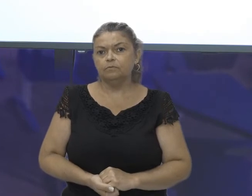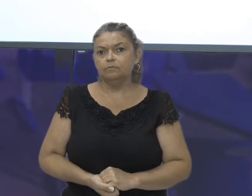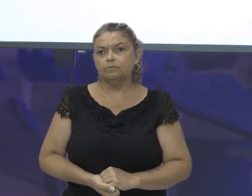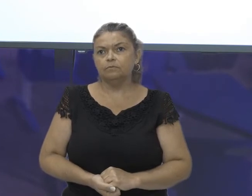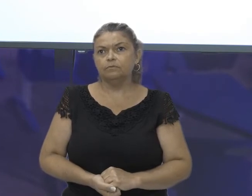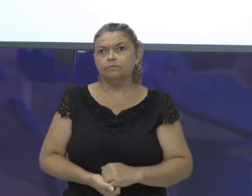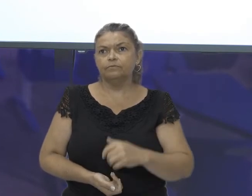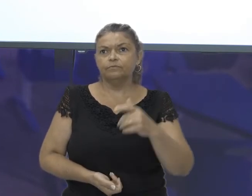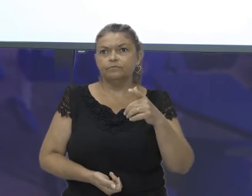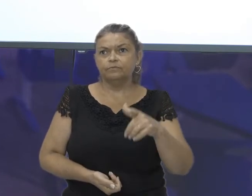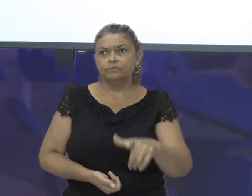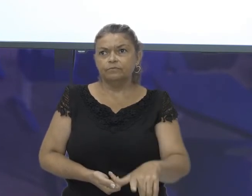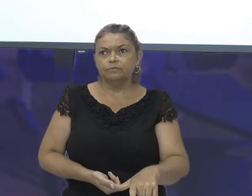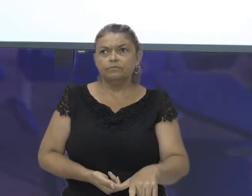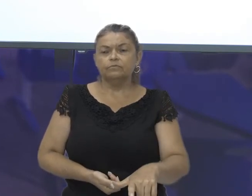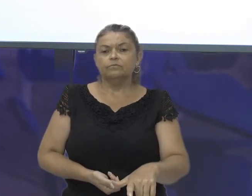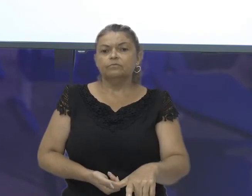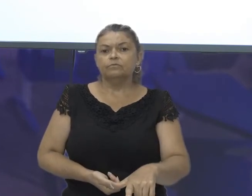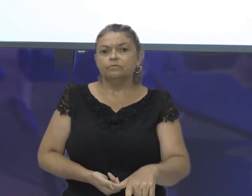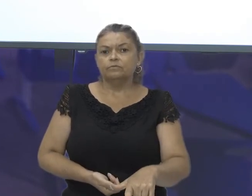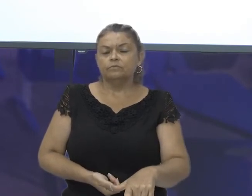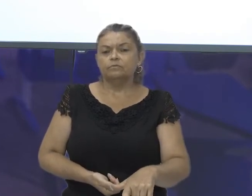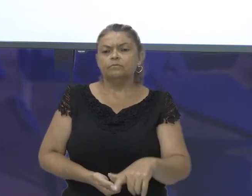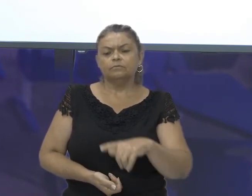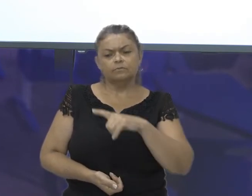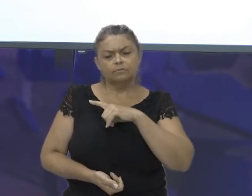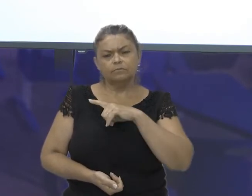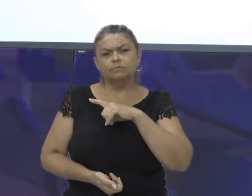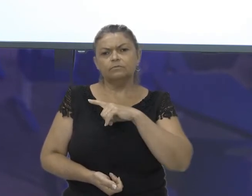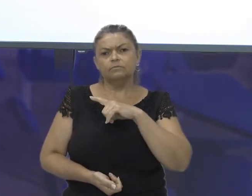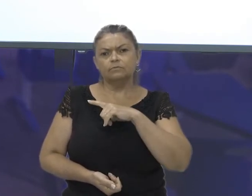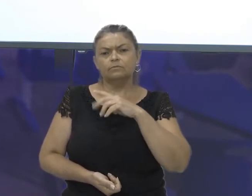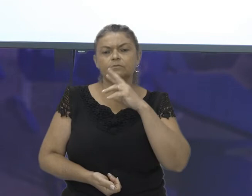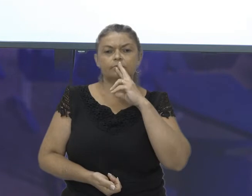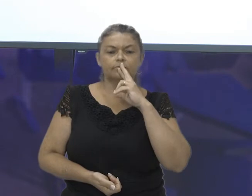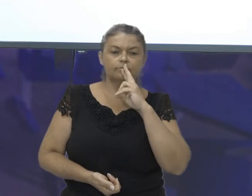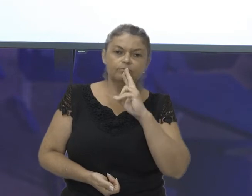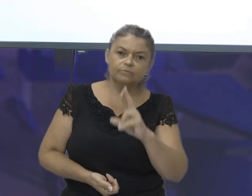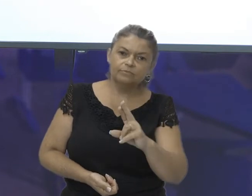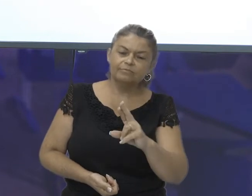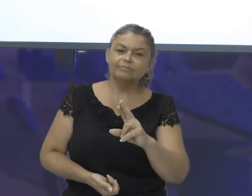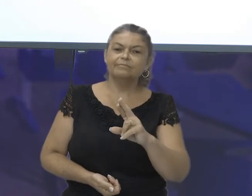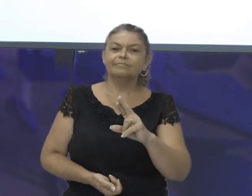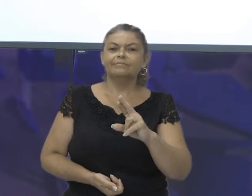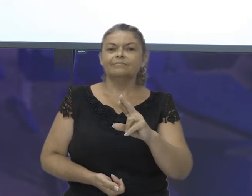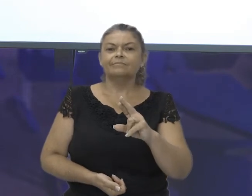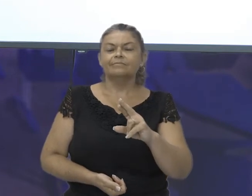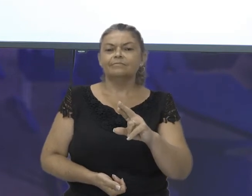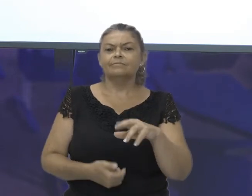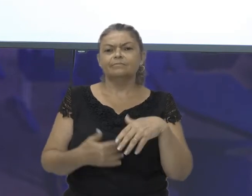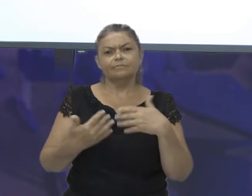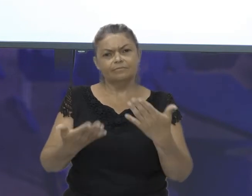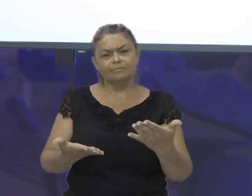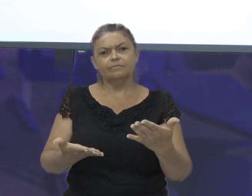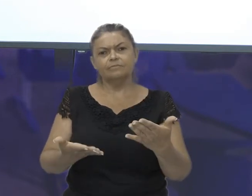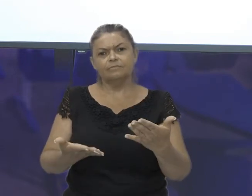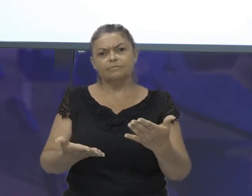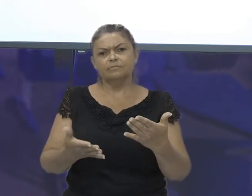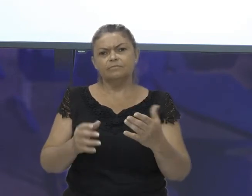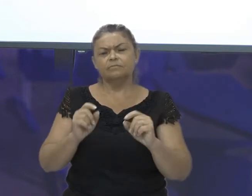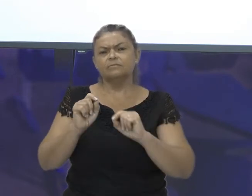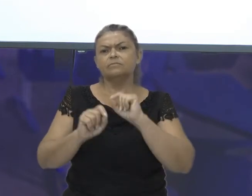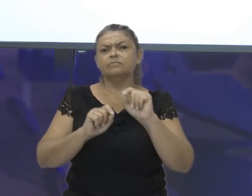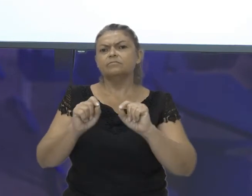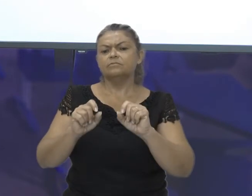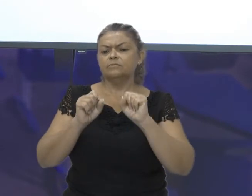Mais uma vez, existem aqui as possibilidades de respostas, meus queridos. O que é que